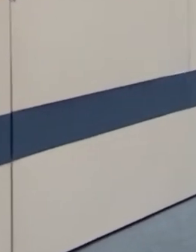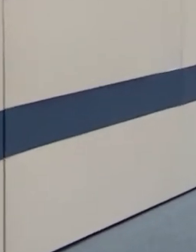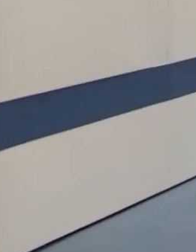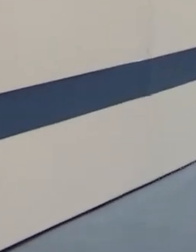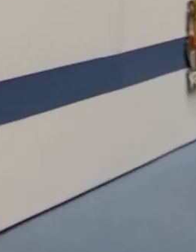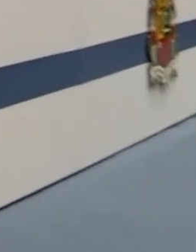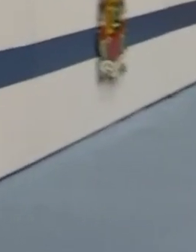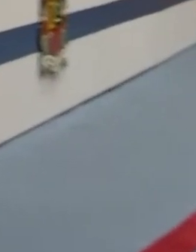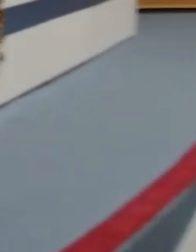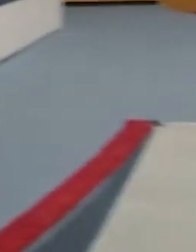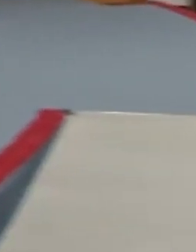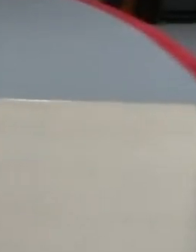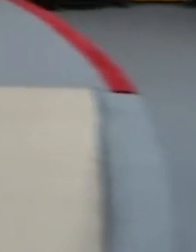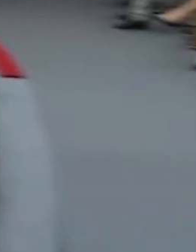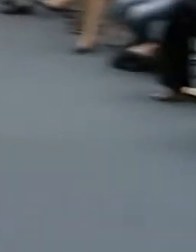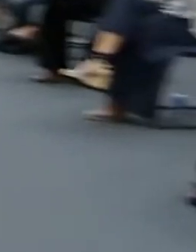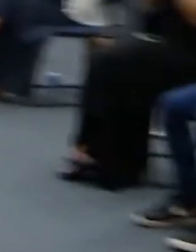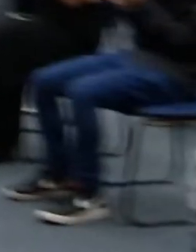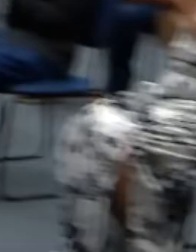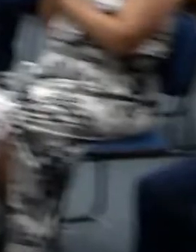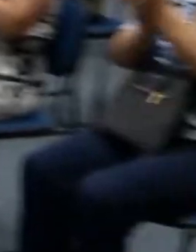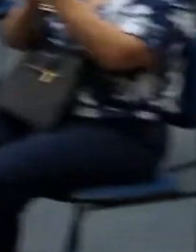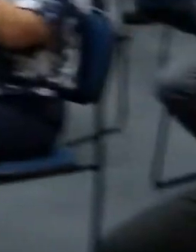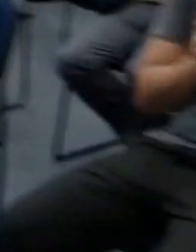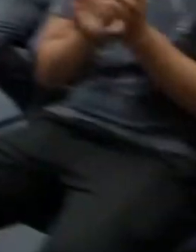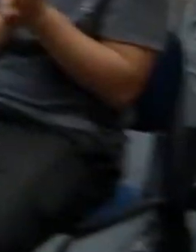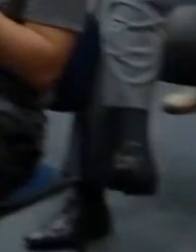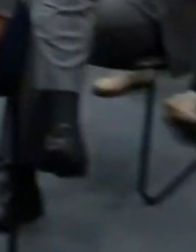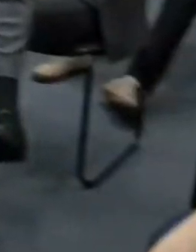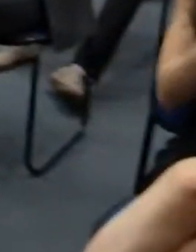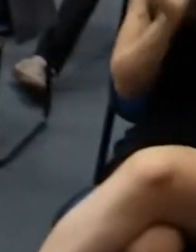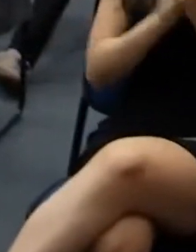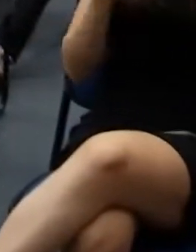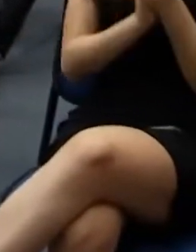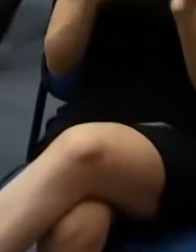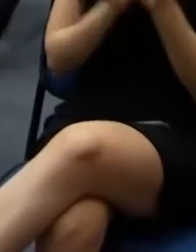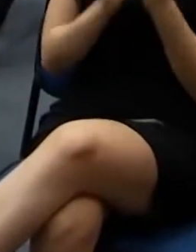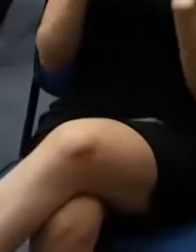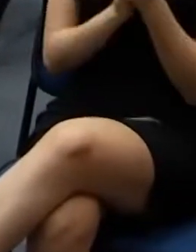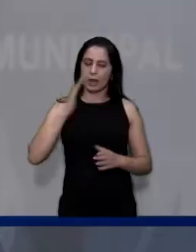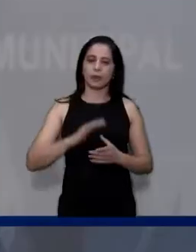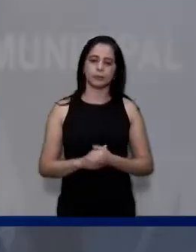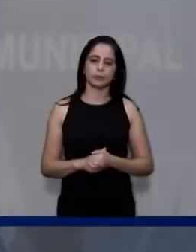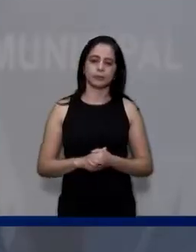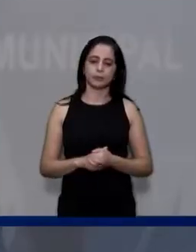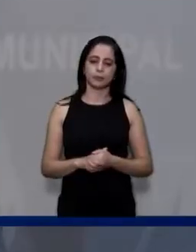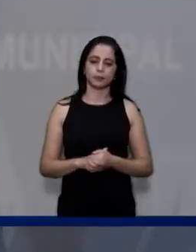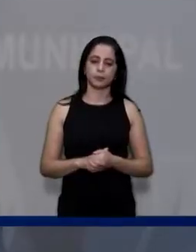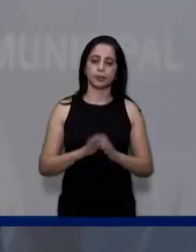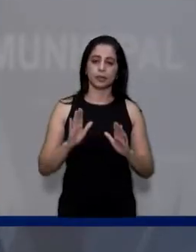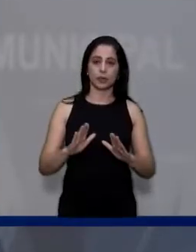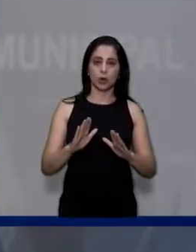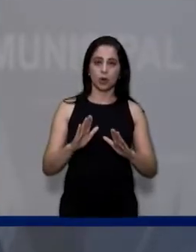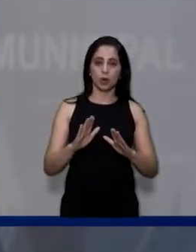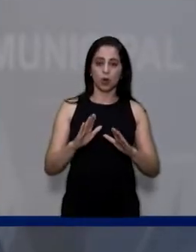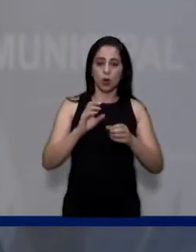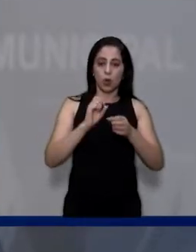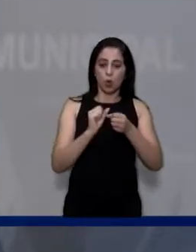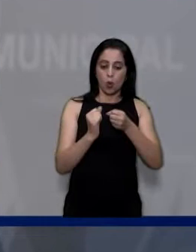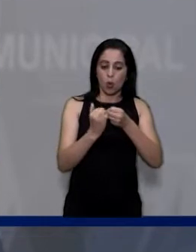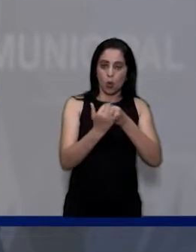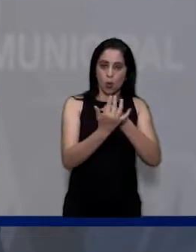profissionais que também atuaram na linha de frente no combate à pandemia de Covid-19. Na época em que a pandemia estava